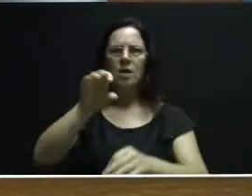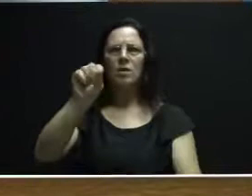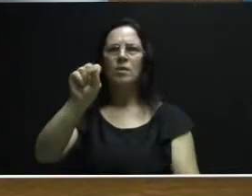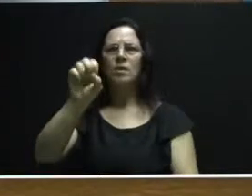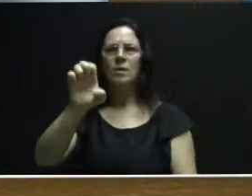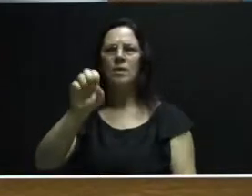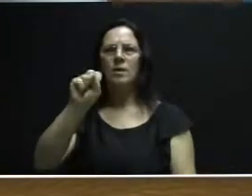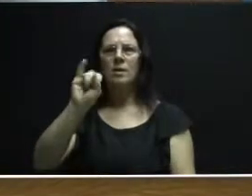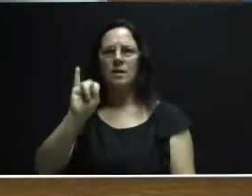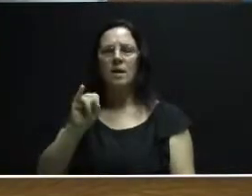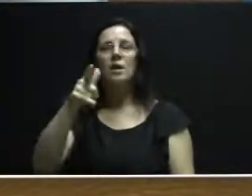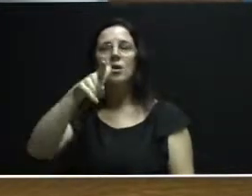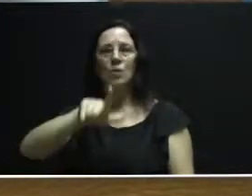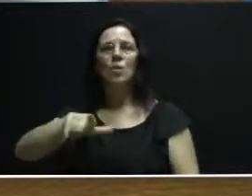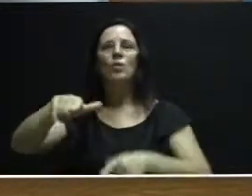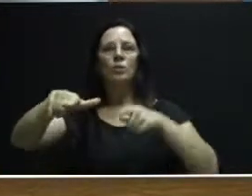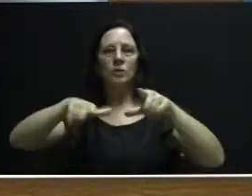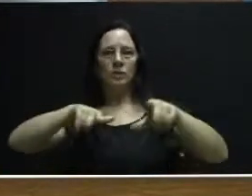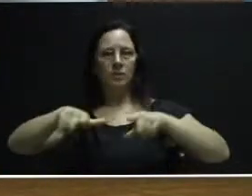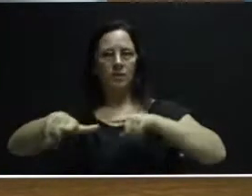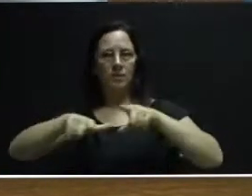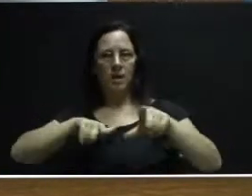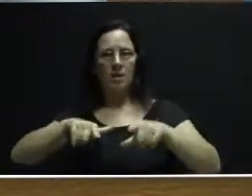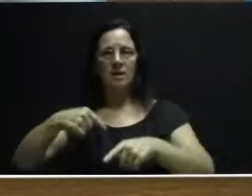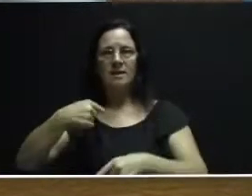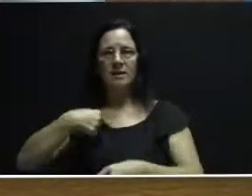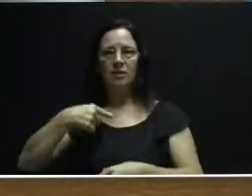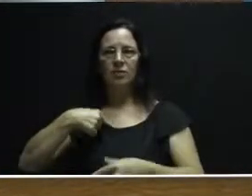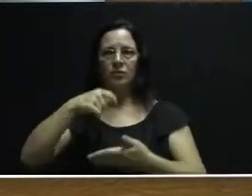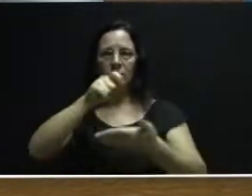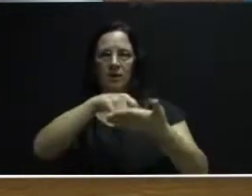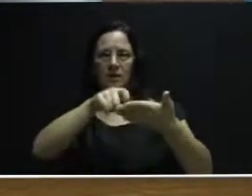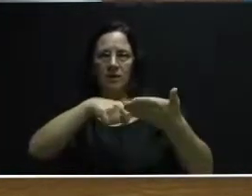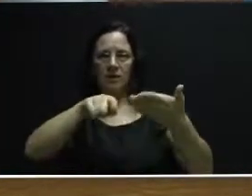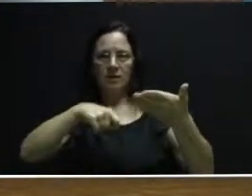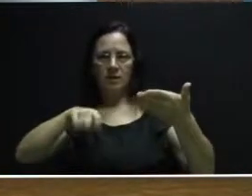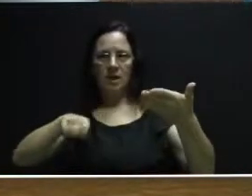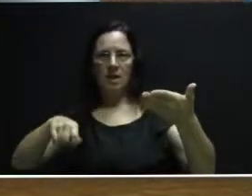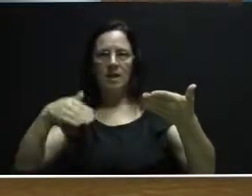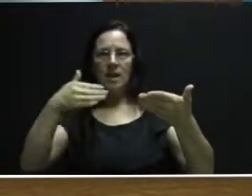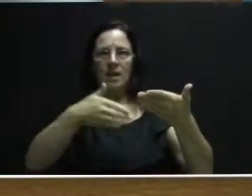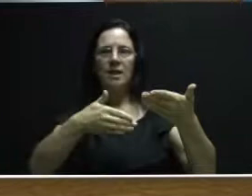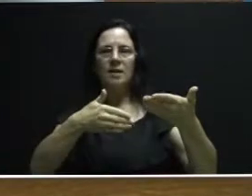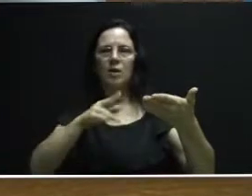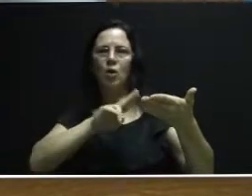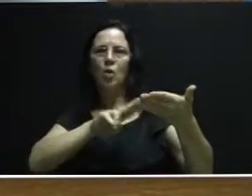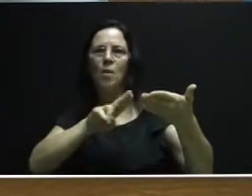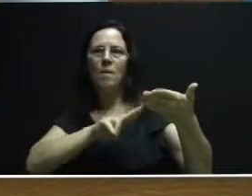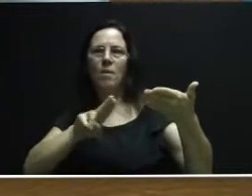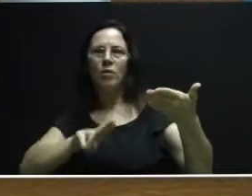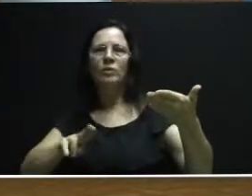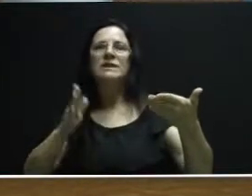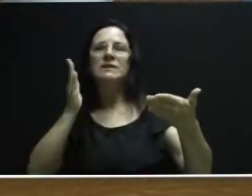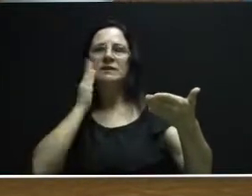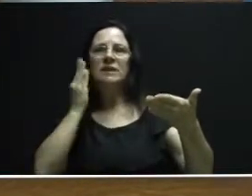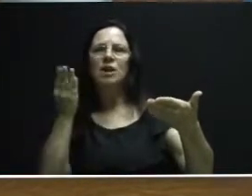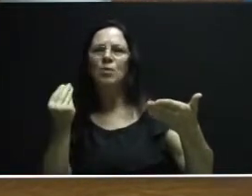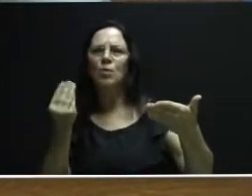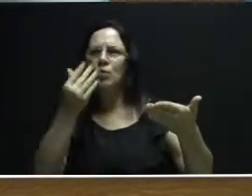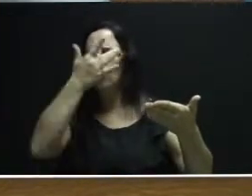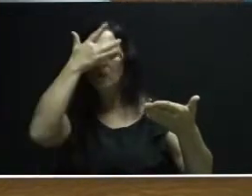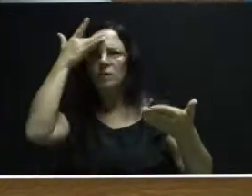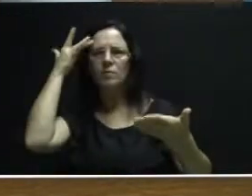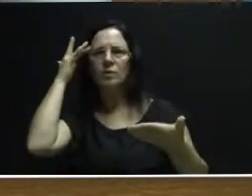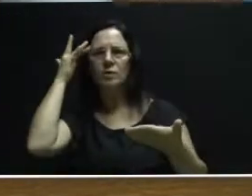tenho outros empregos, se eu não estiver na lista, eu gostaria que vocês me colocassem na lista, porque eu sei que tem muitas outras